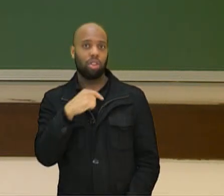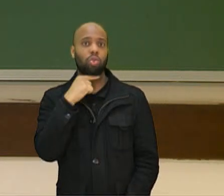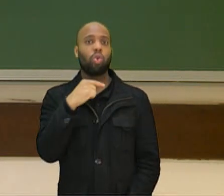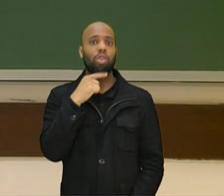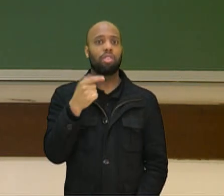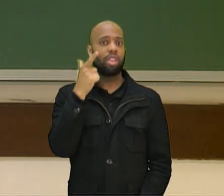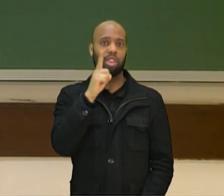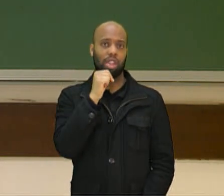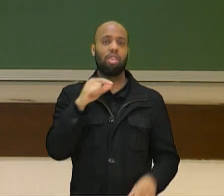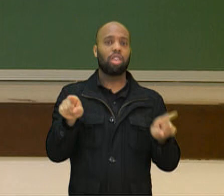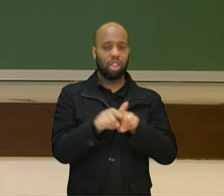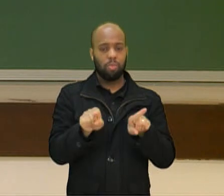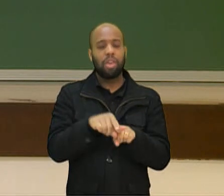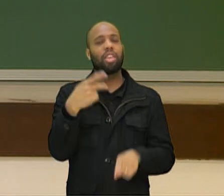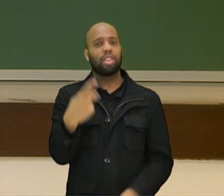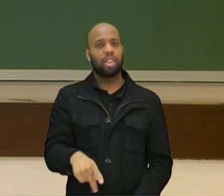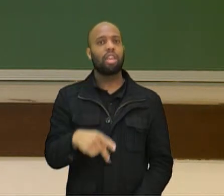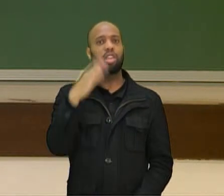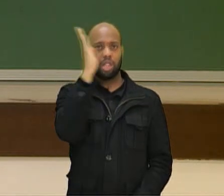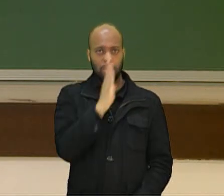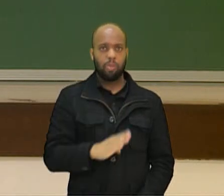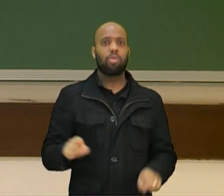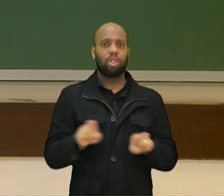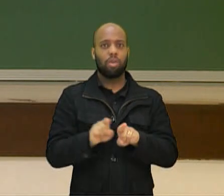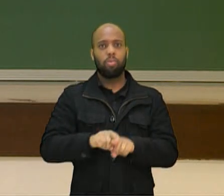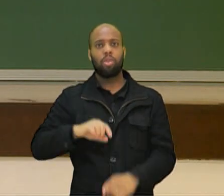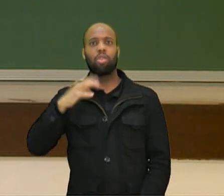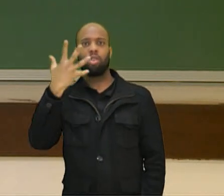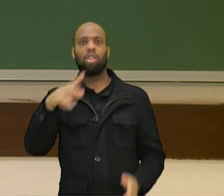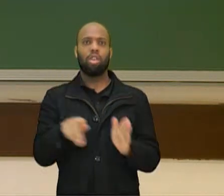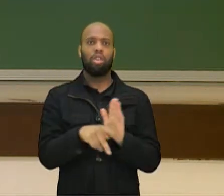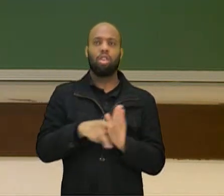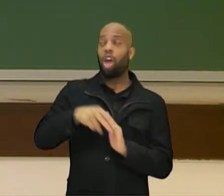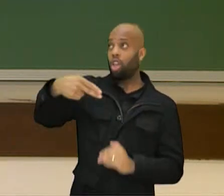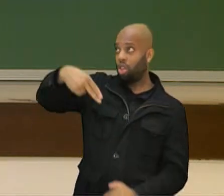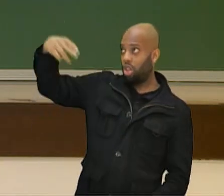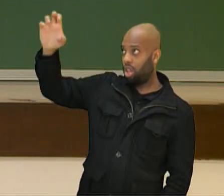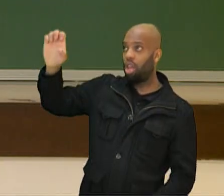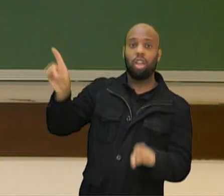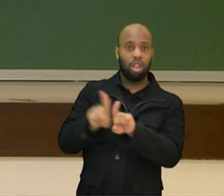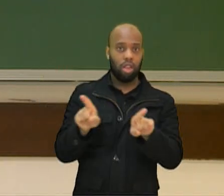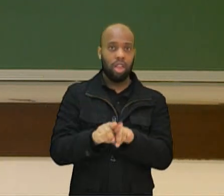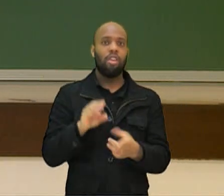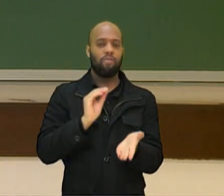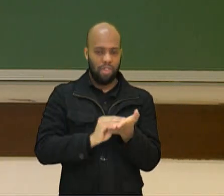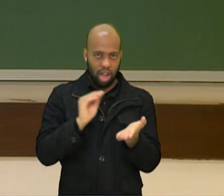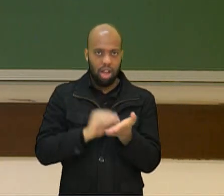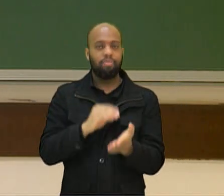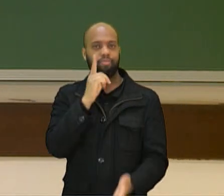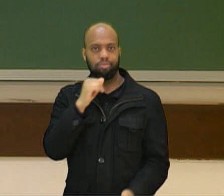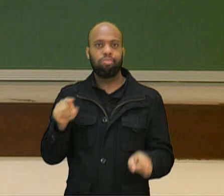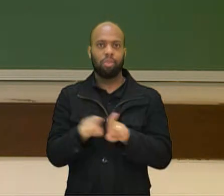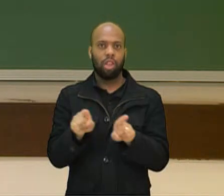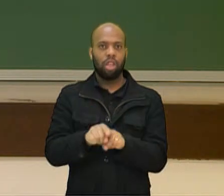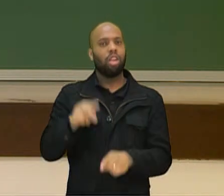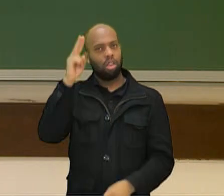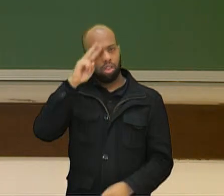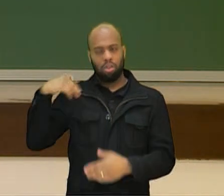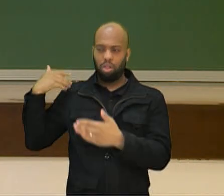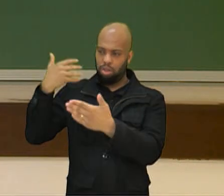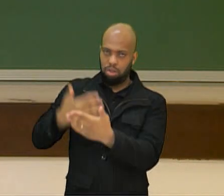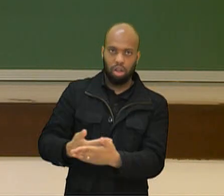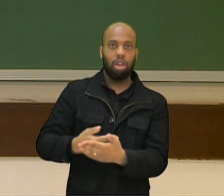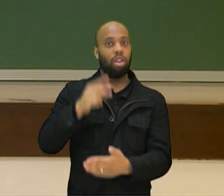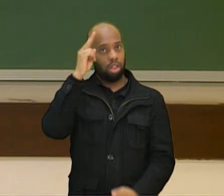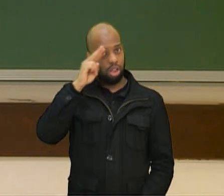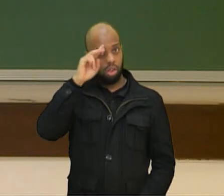nosso país. A exemplo do que acontece e aconteceu muito no sertão nordestino ao longo de toda a história do nosso país, onde a